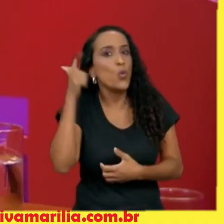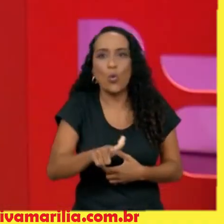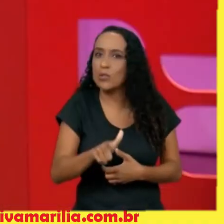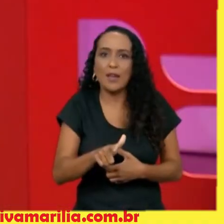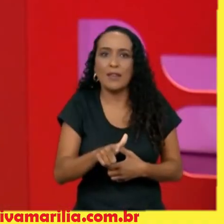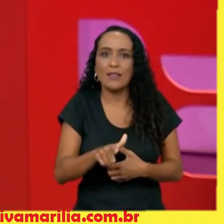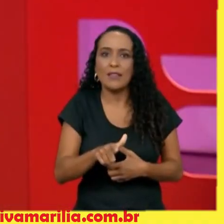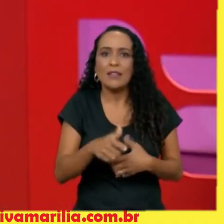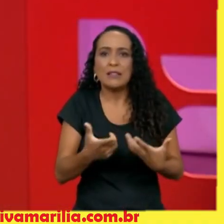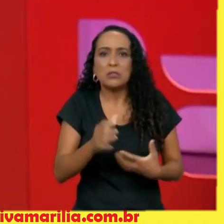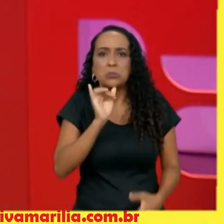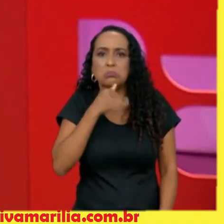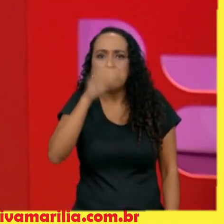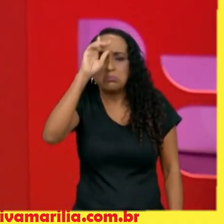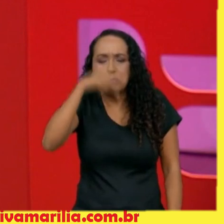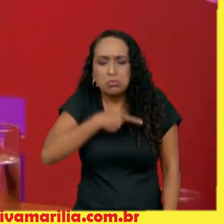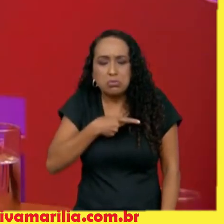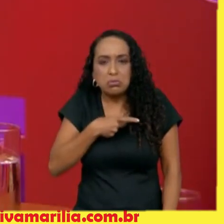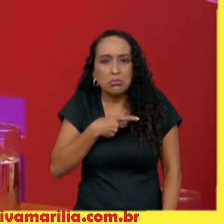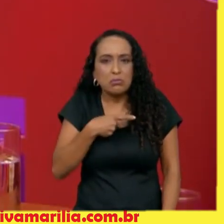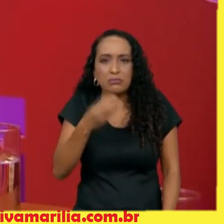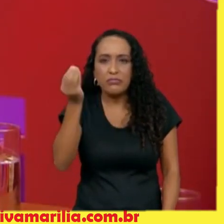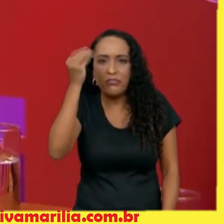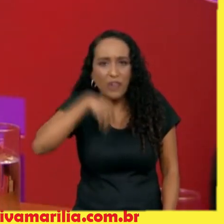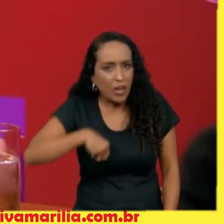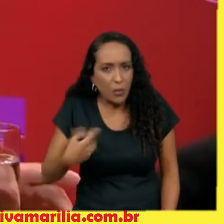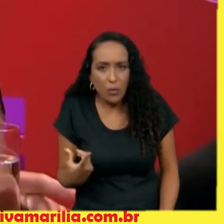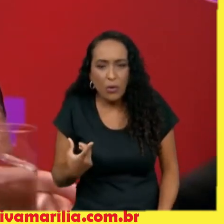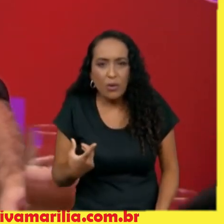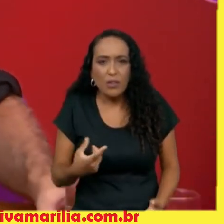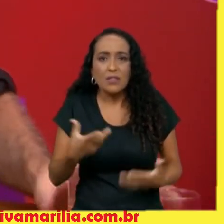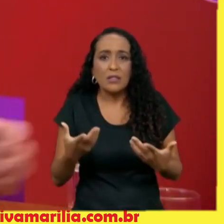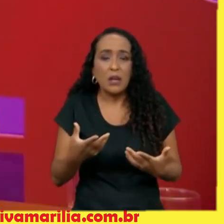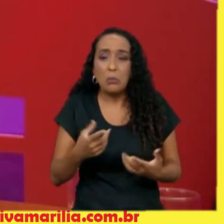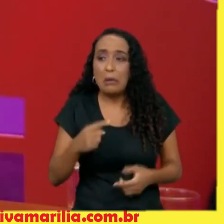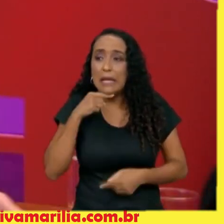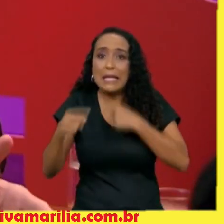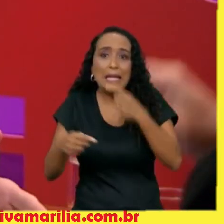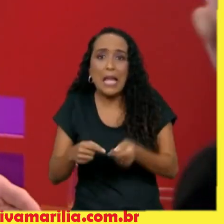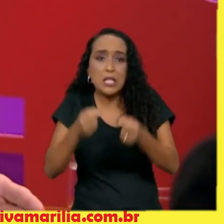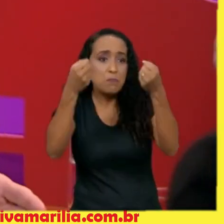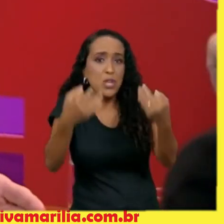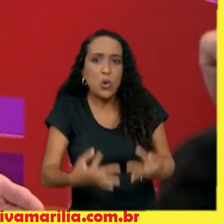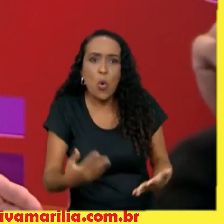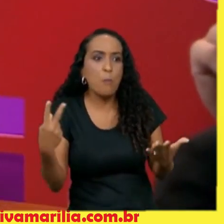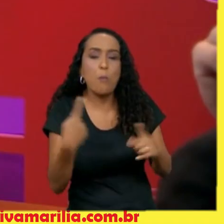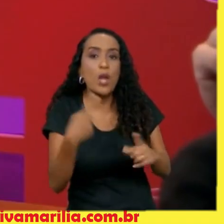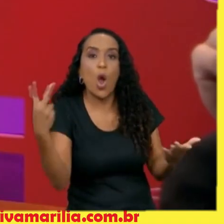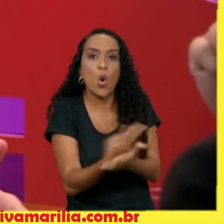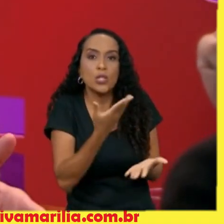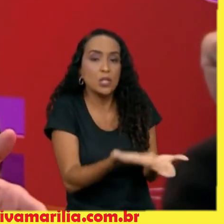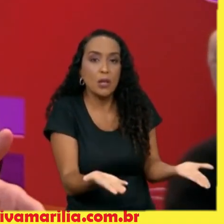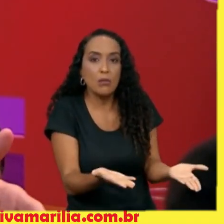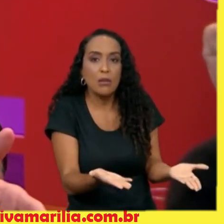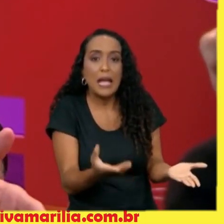ali deprimido, se sente fracassado e tal. E tem um contexto onde ninguém explicou isso. Por que isso aconteceu? Quem ficou com